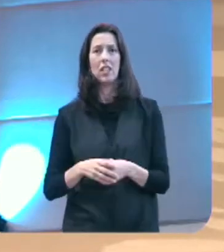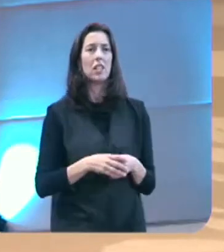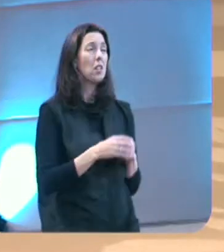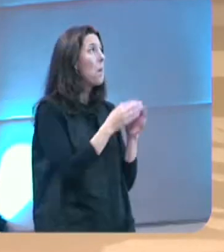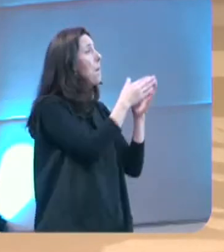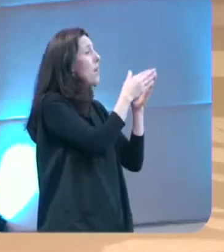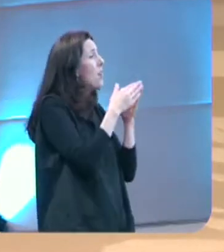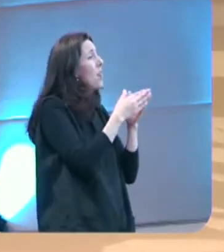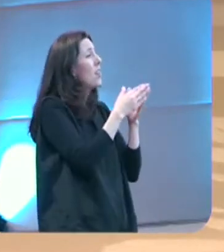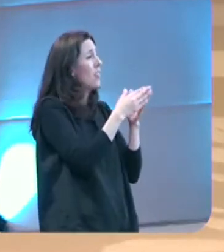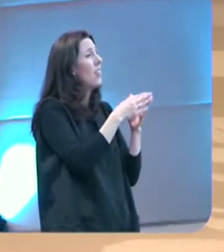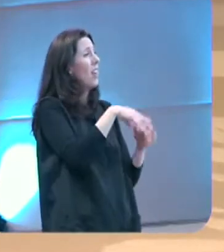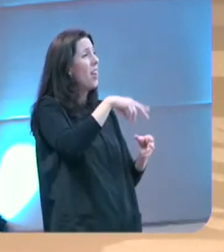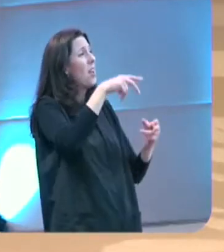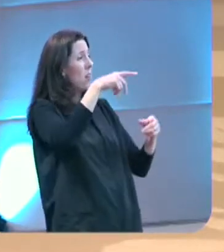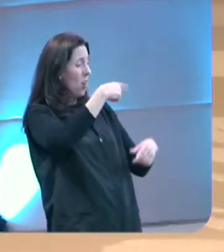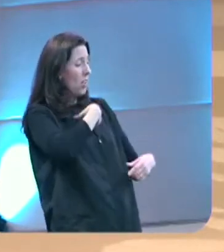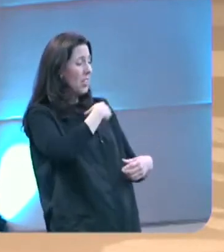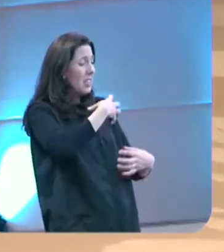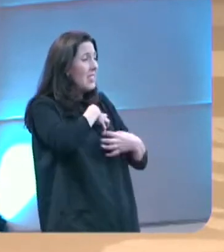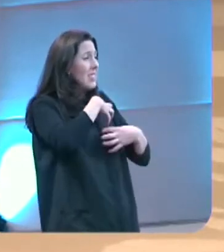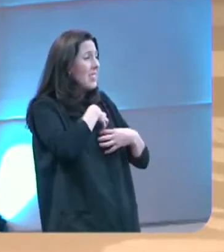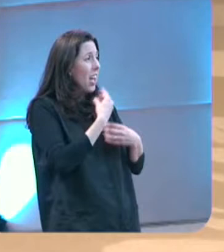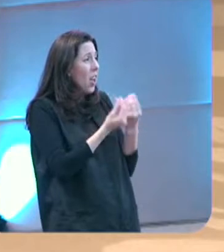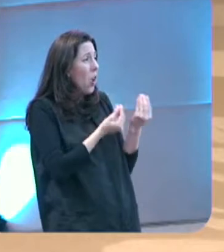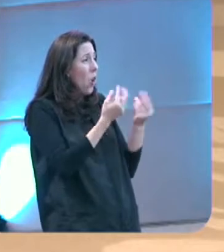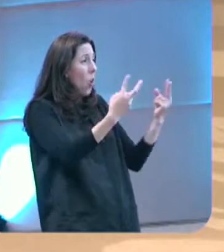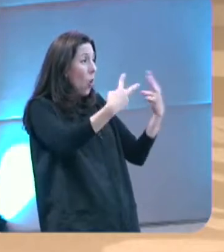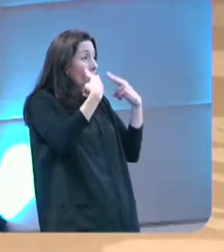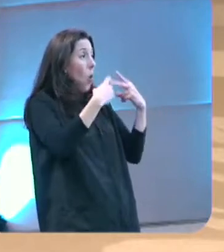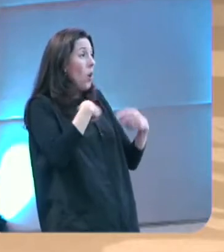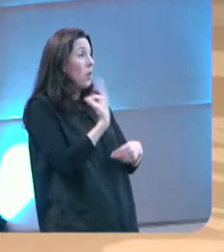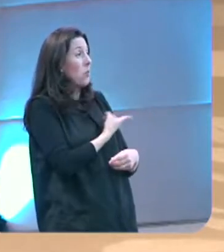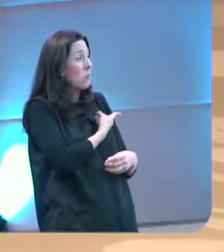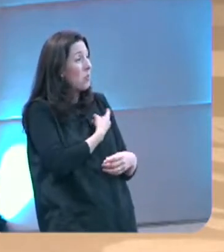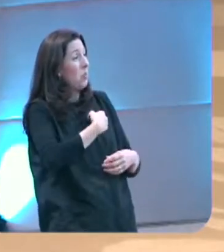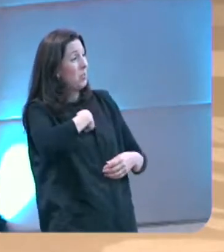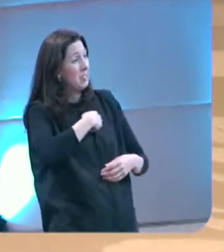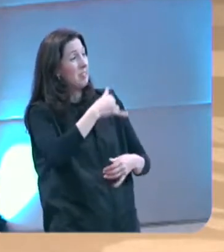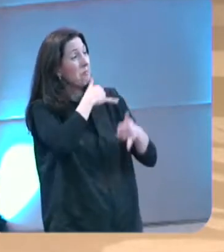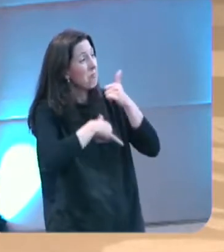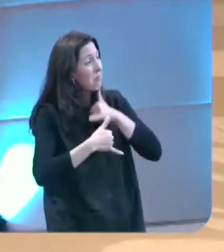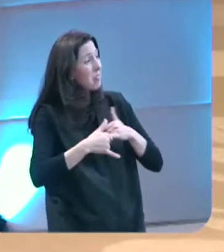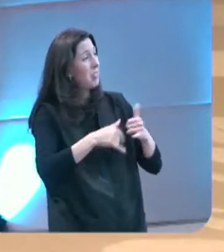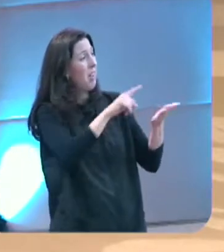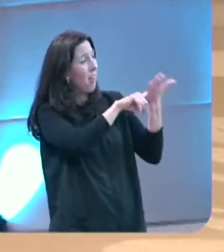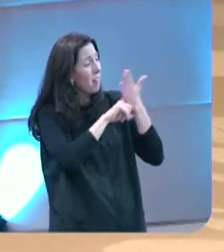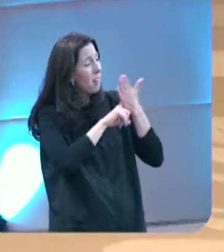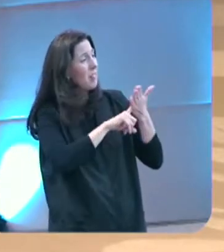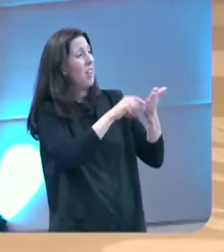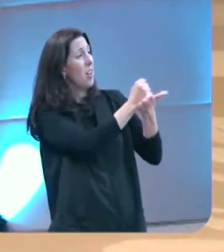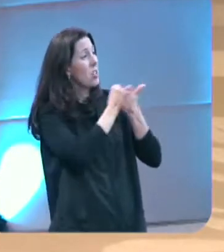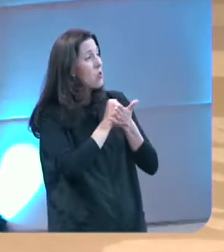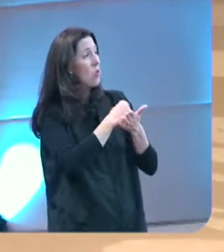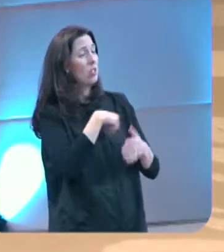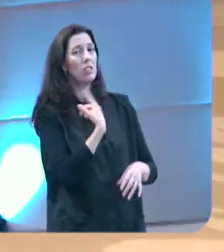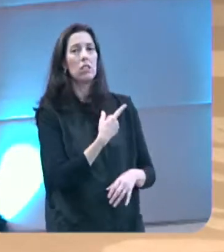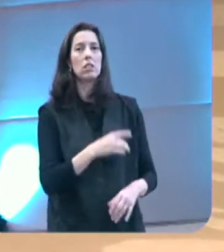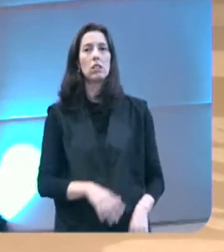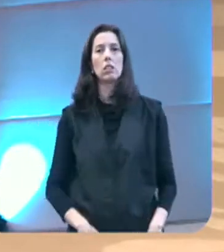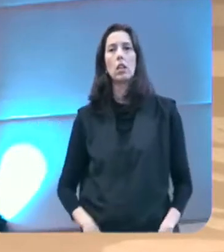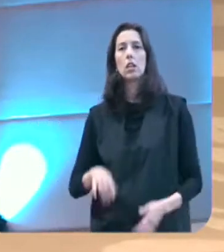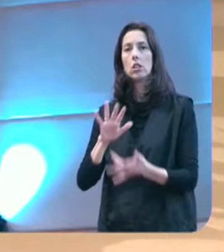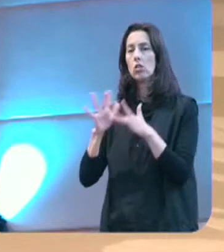E no versículo 14 nós vemos, Jesus disse: olha, mostrai-vos aos sacerdotes.